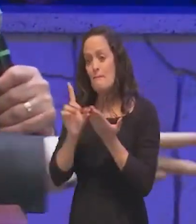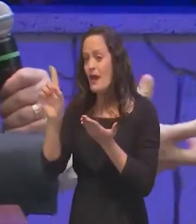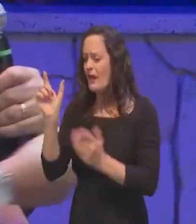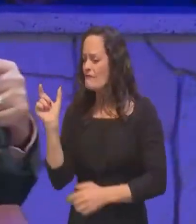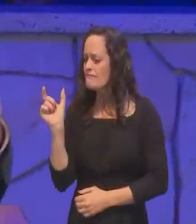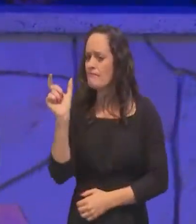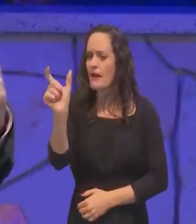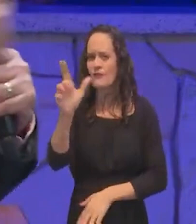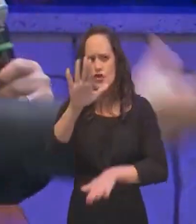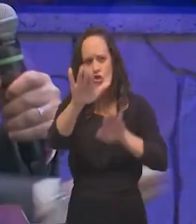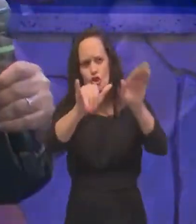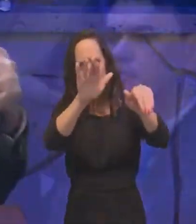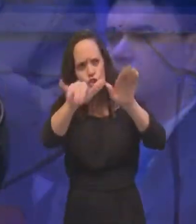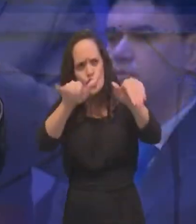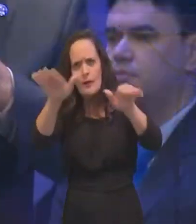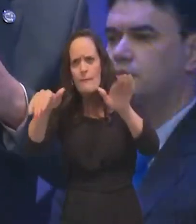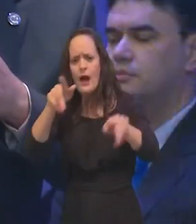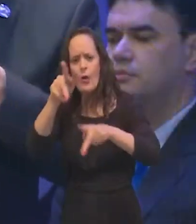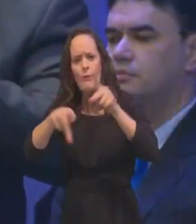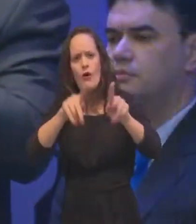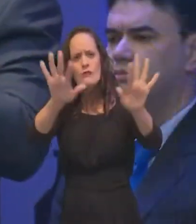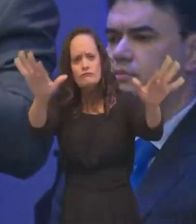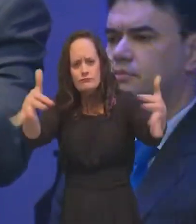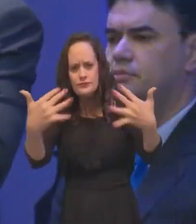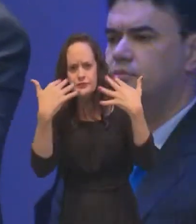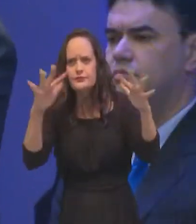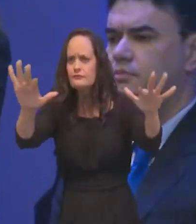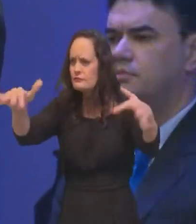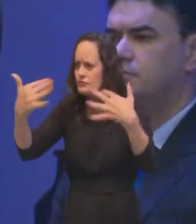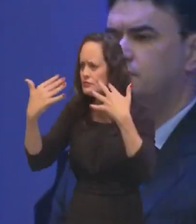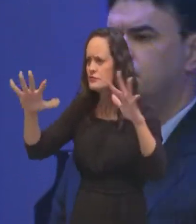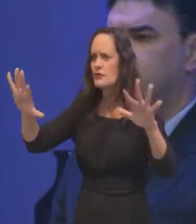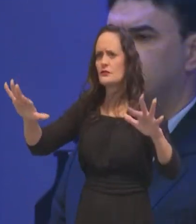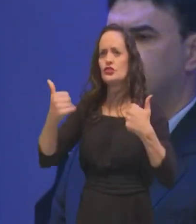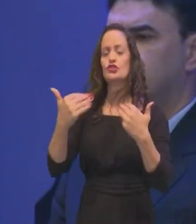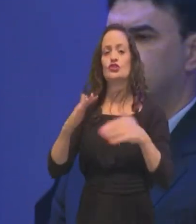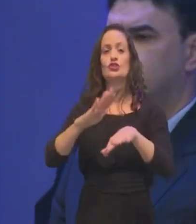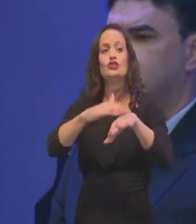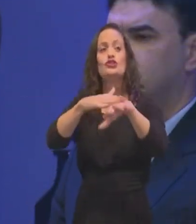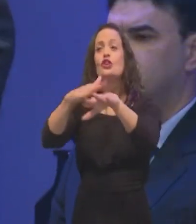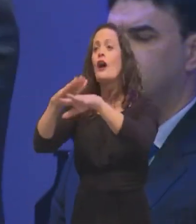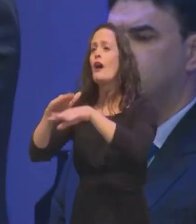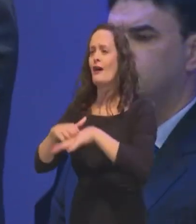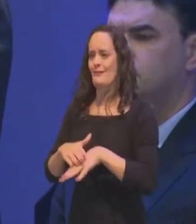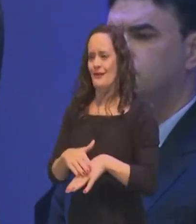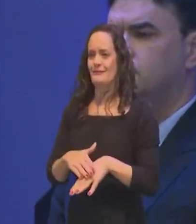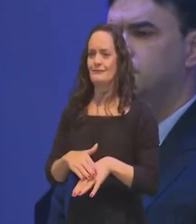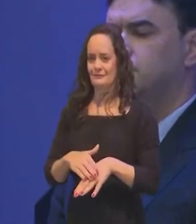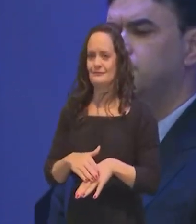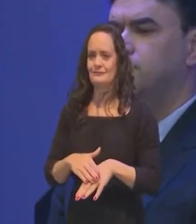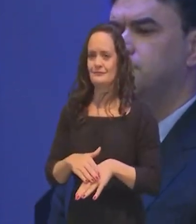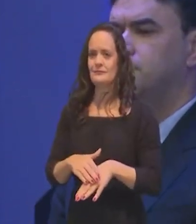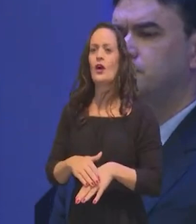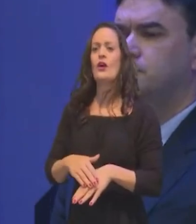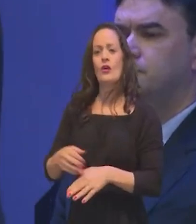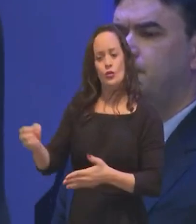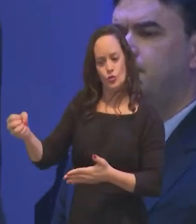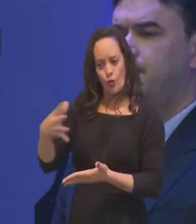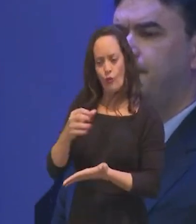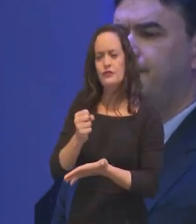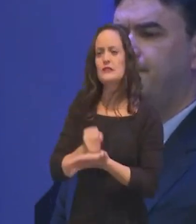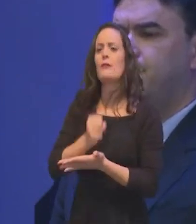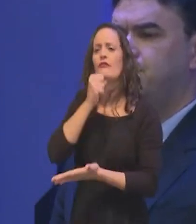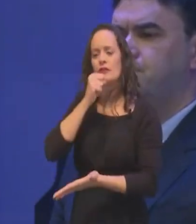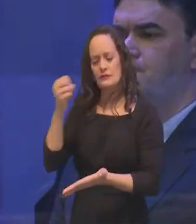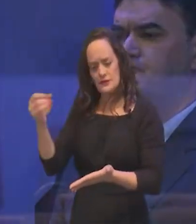de chamamento, de buscar o povo, de trazer o povo, de reunir o povo. E a ideia no Antigo Testamento e no Novo Testamento sobre a ideia